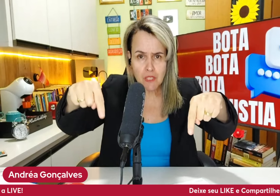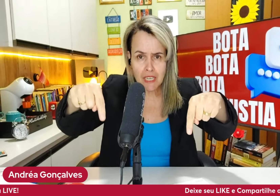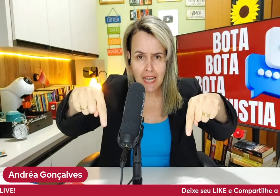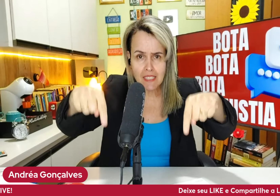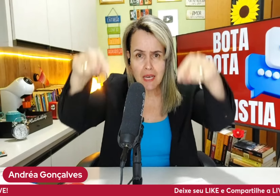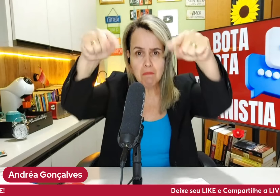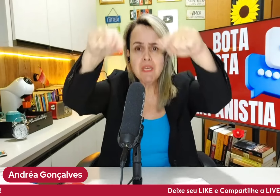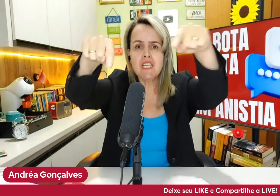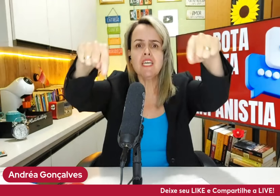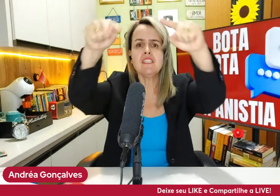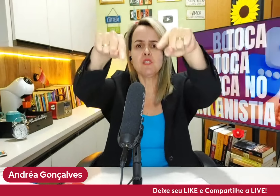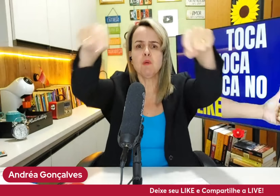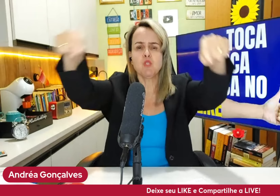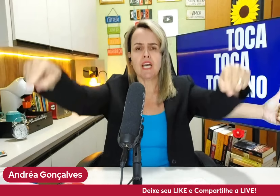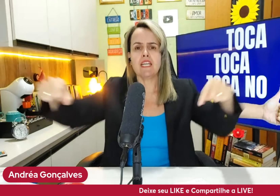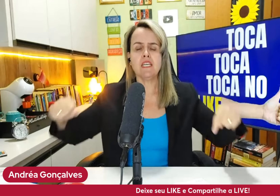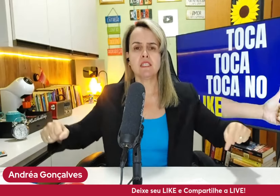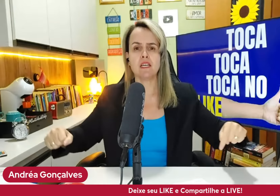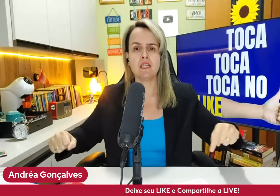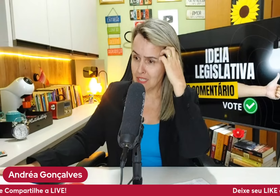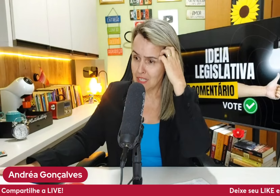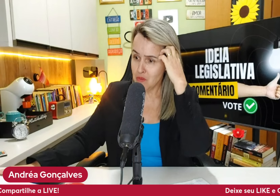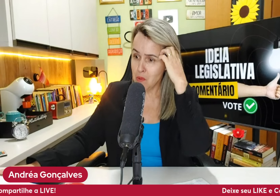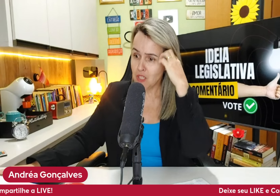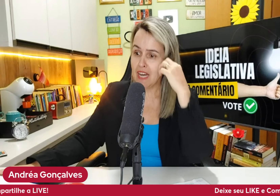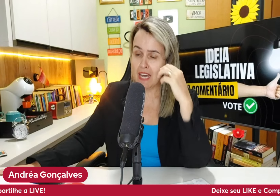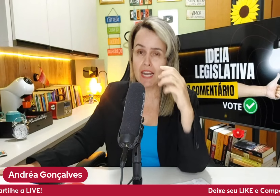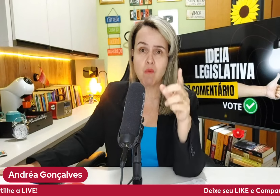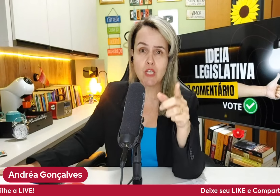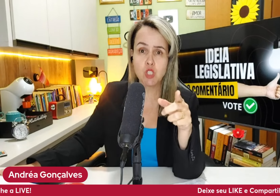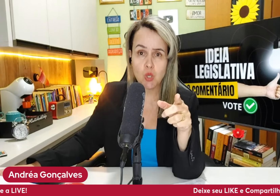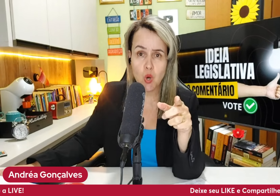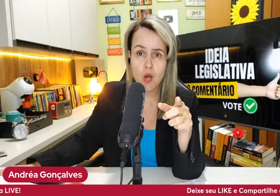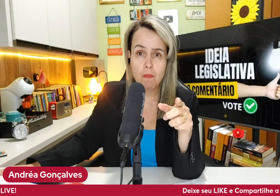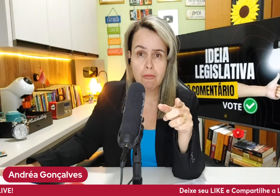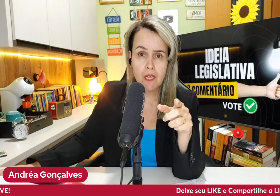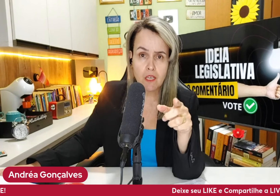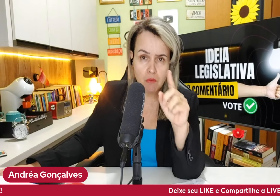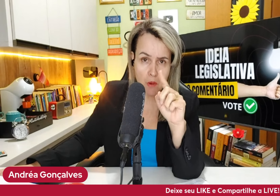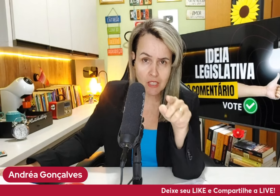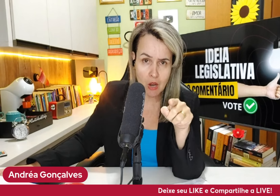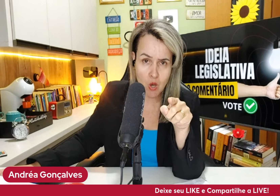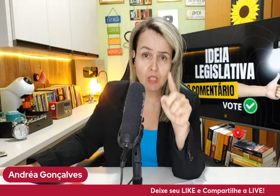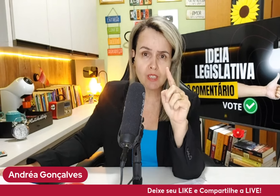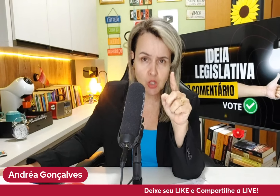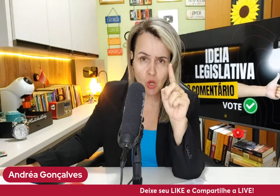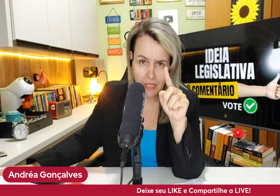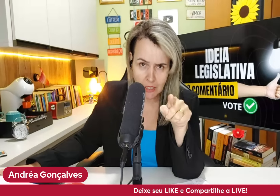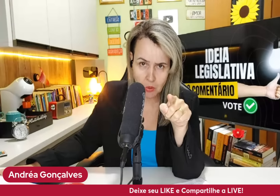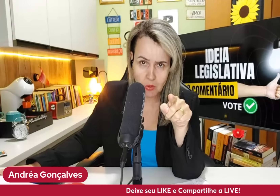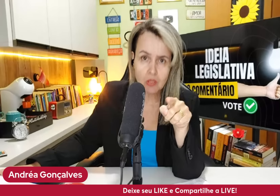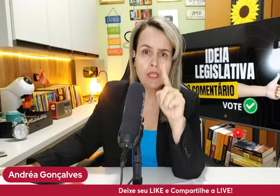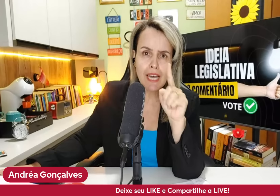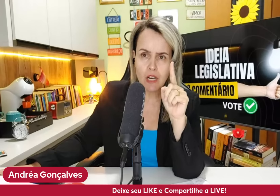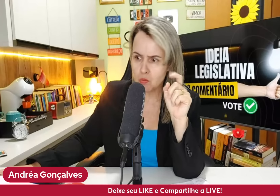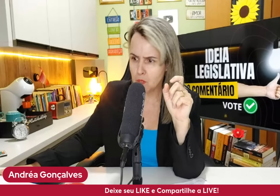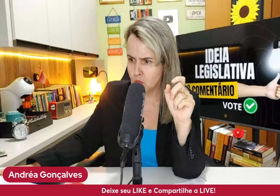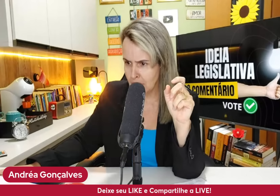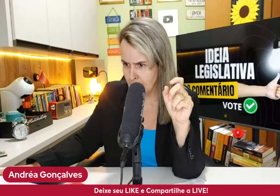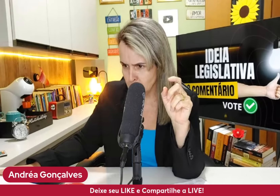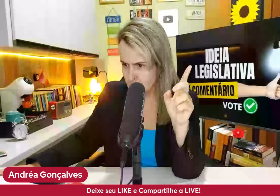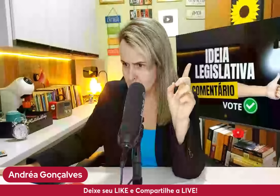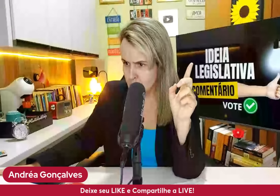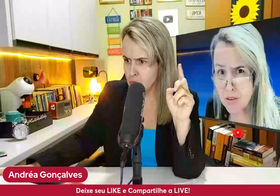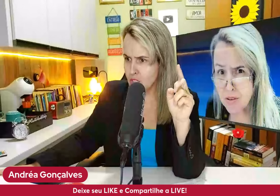Deputados Federais Bia bolsonarista eu vou botar ela quas chorou e vou botar outro que tá chorando Carlos